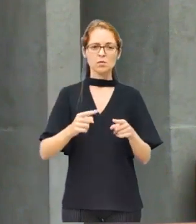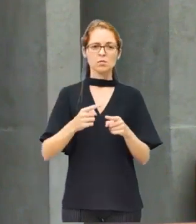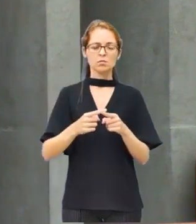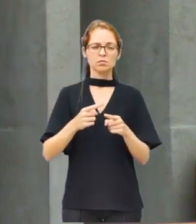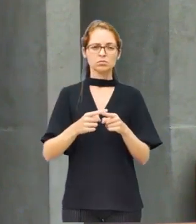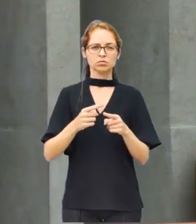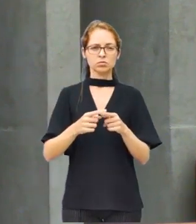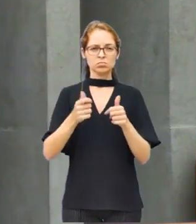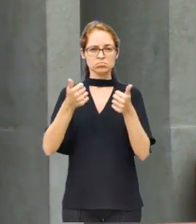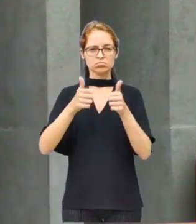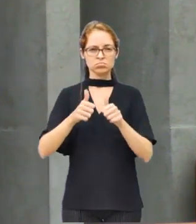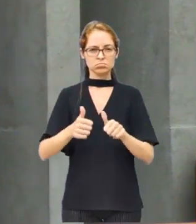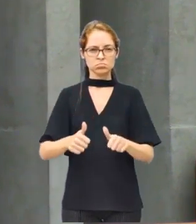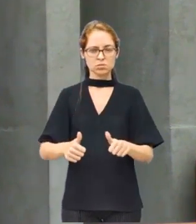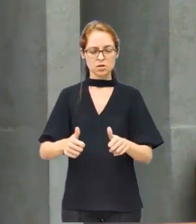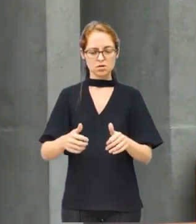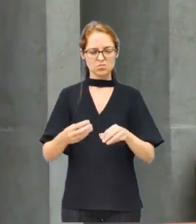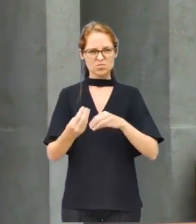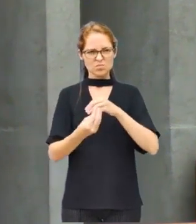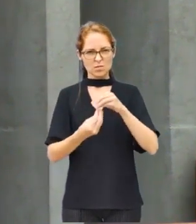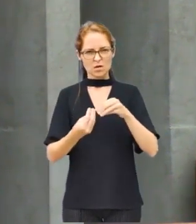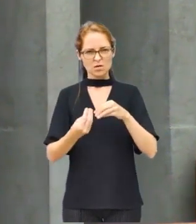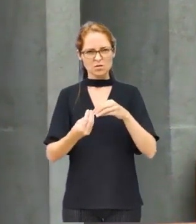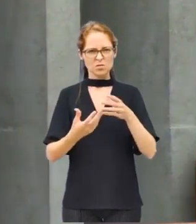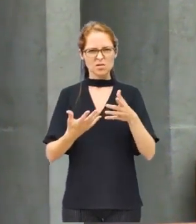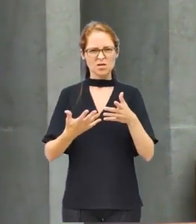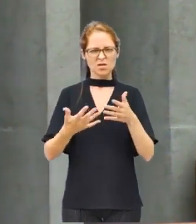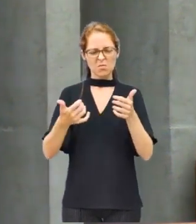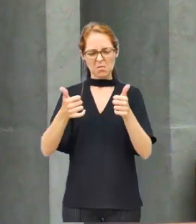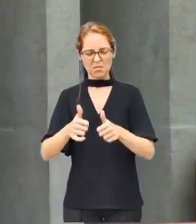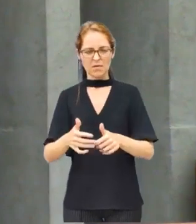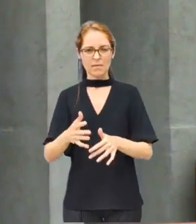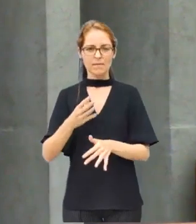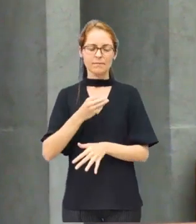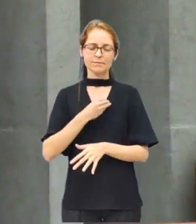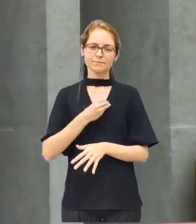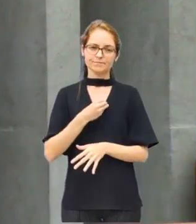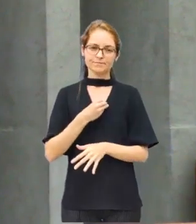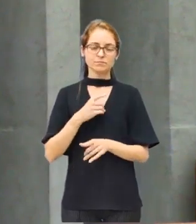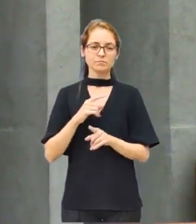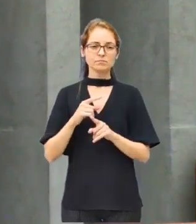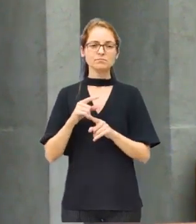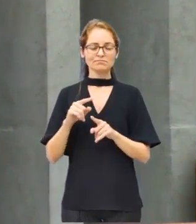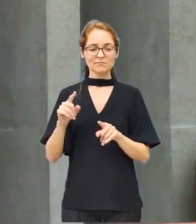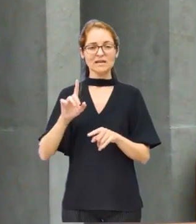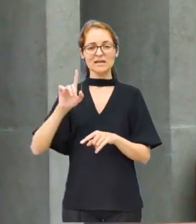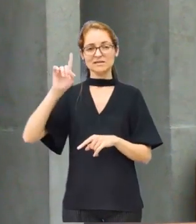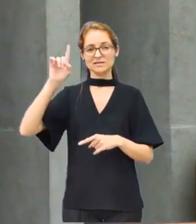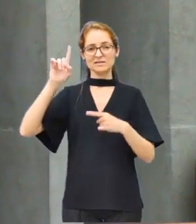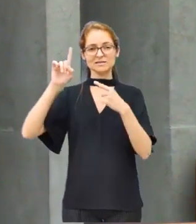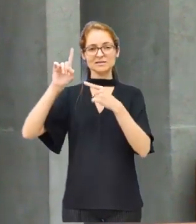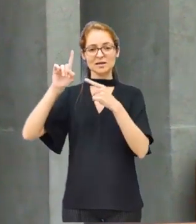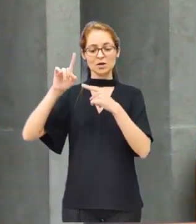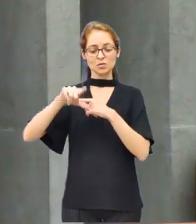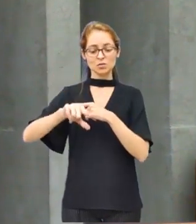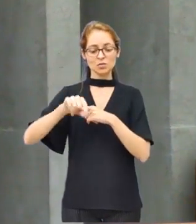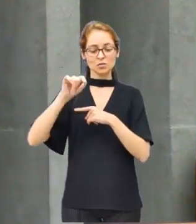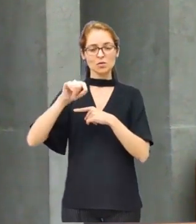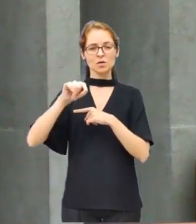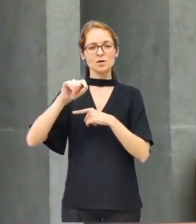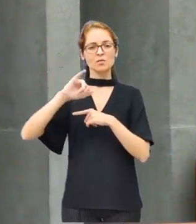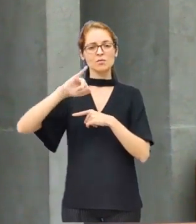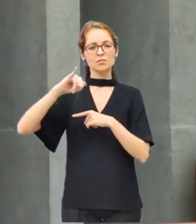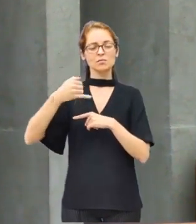todo esse o contexto que nós encontramos aqui de Jonas. Porém, ele foi chamado para pregar a um outro